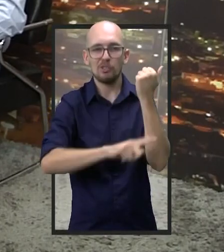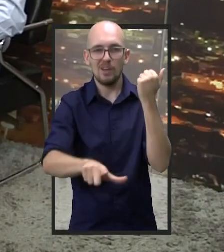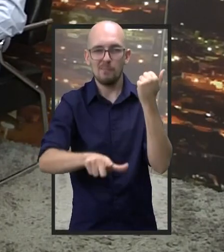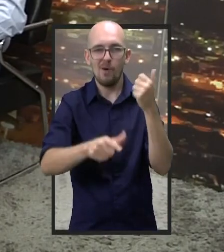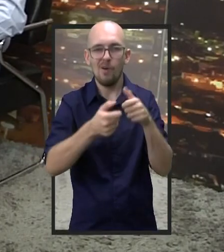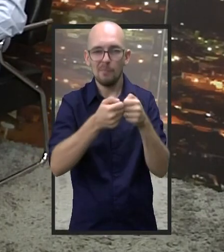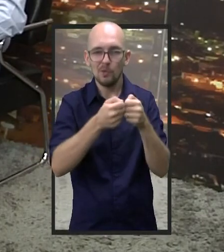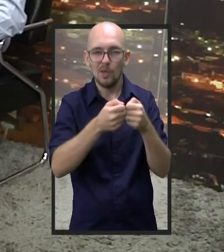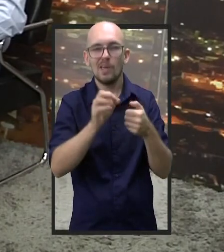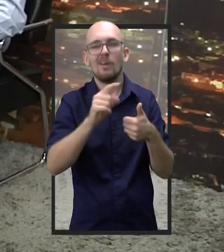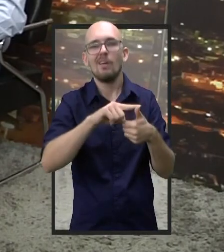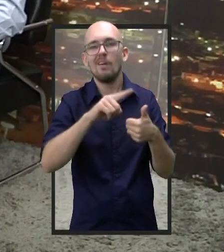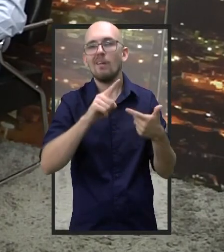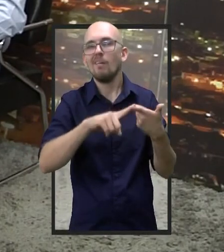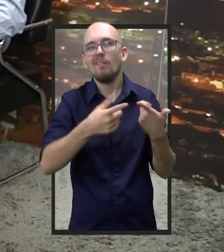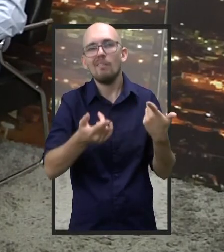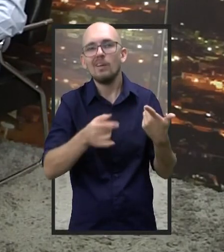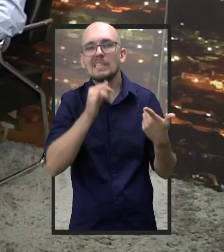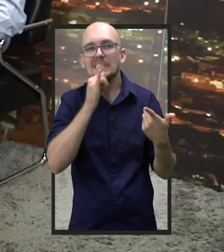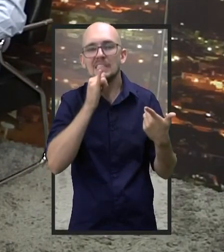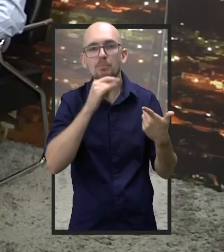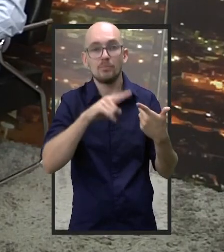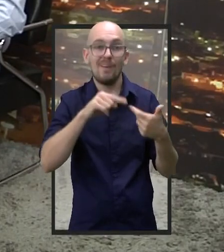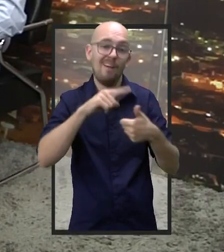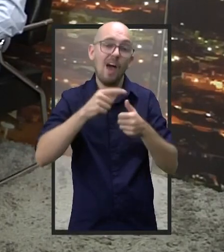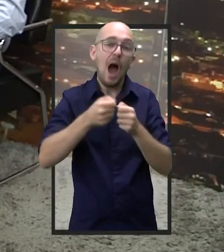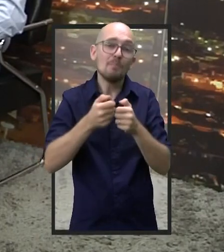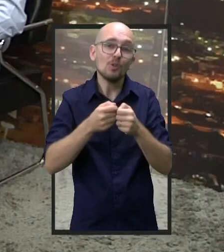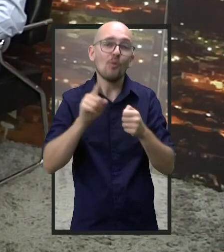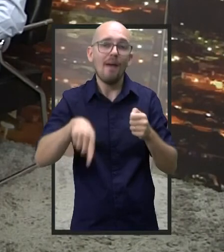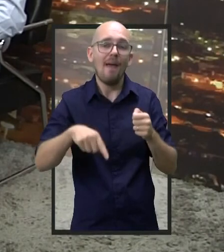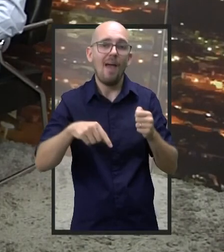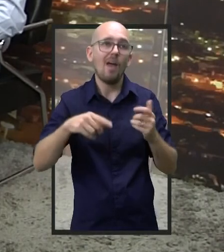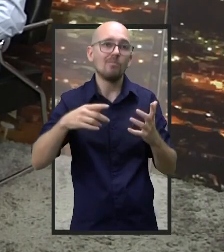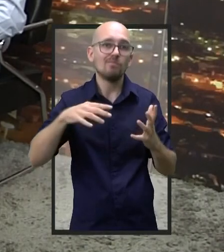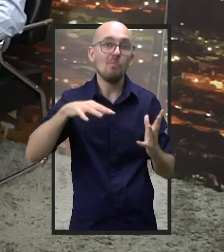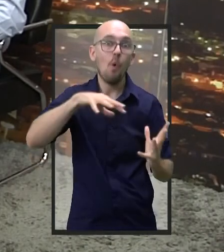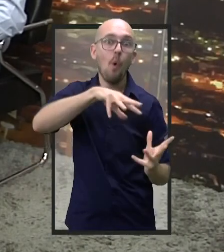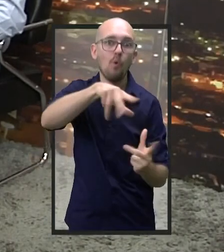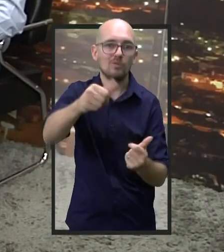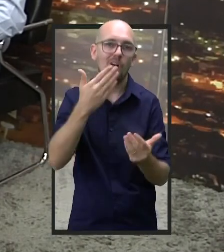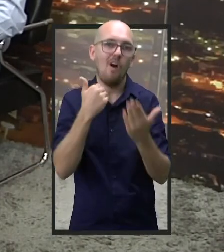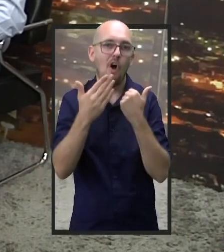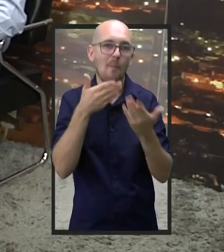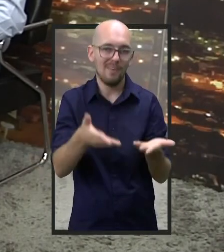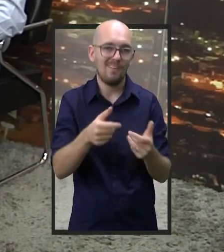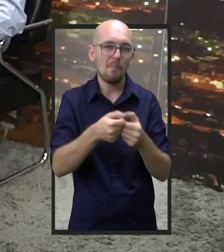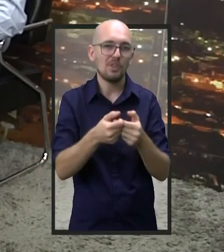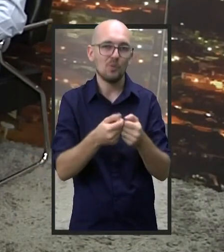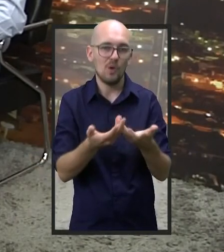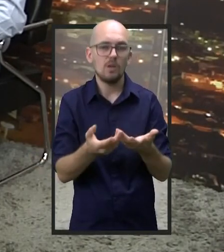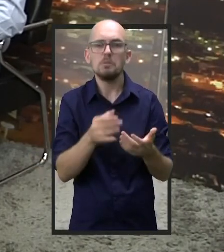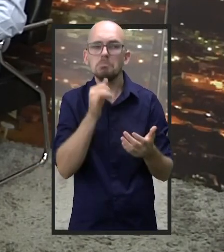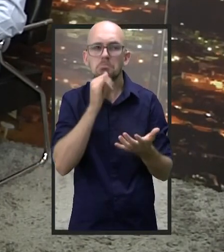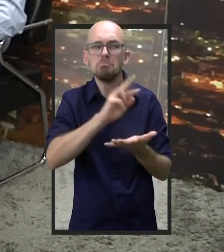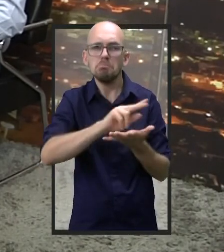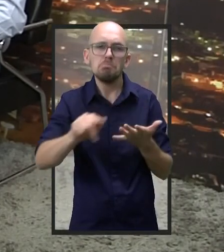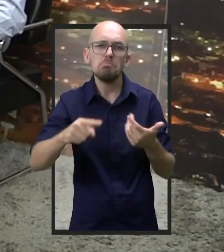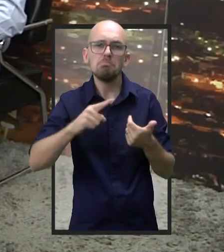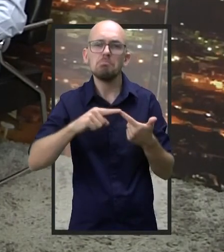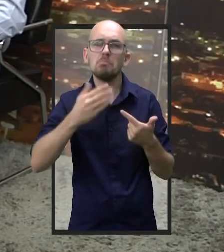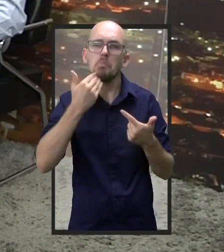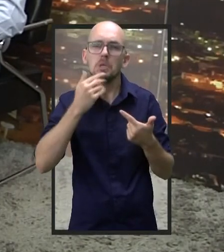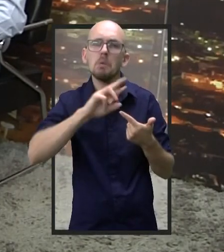outra região, produzindo amendoim, que é um alimento aí com uma demanda internacional enorme. Quais são as culturas aqui que podem